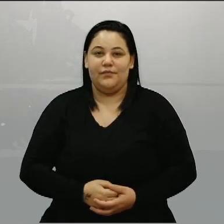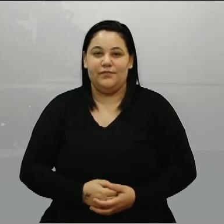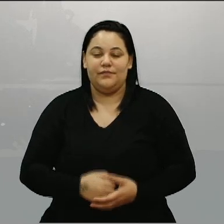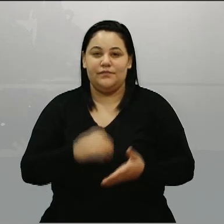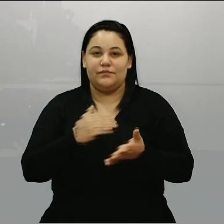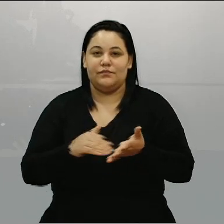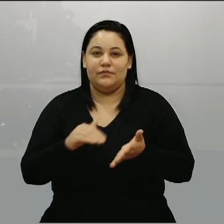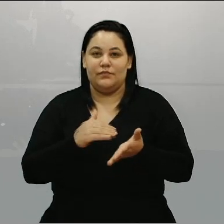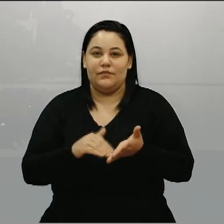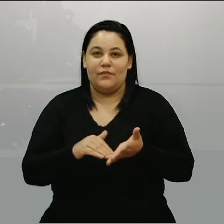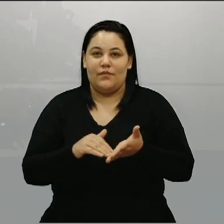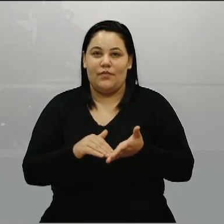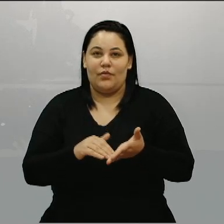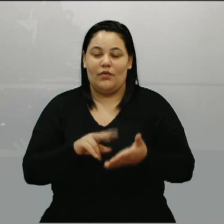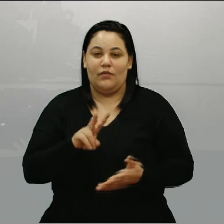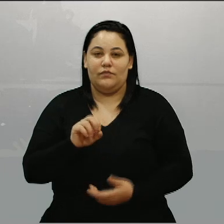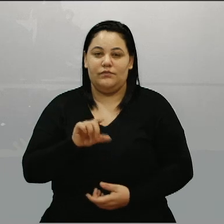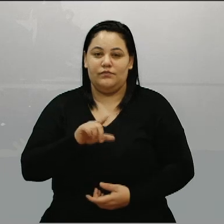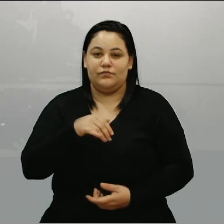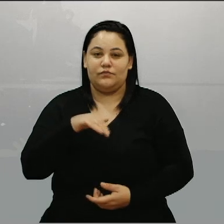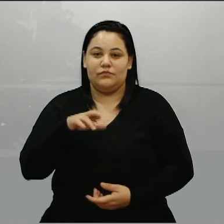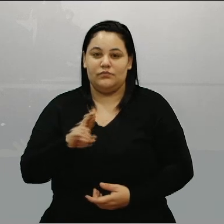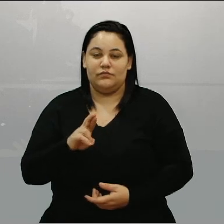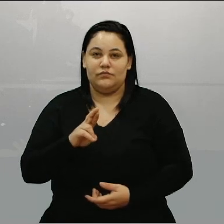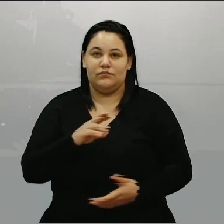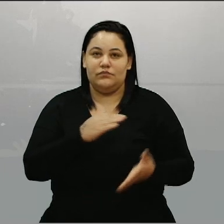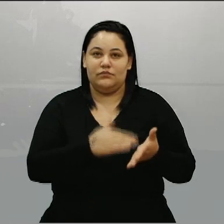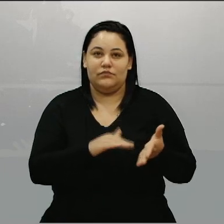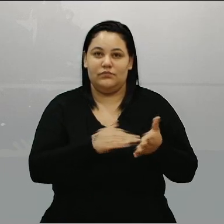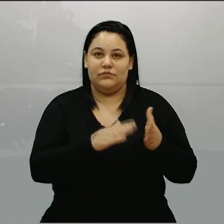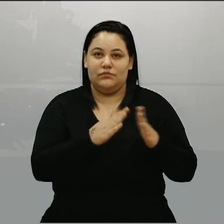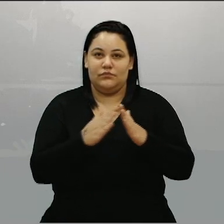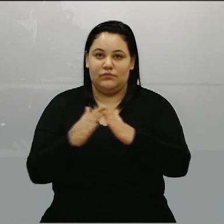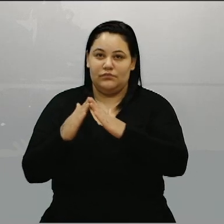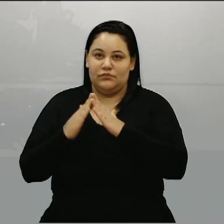secretário Volmir Mosquen, da Secretaria de Habitação,